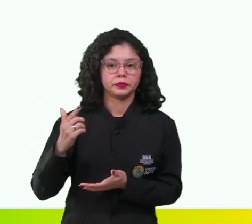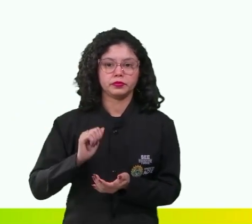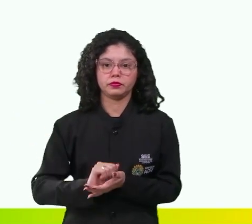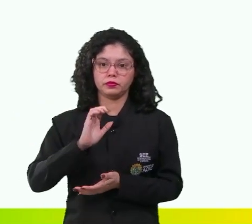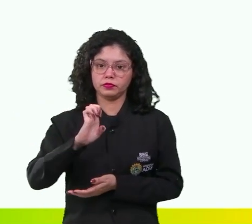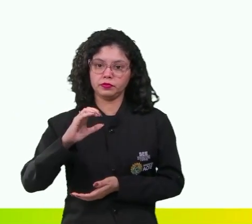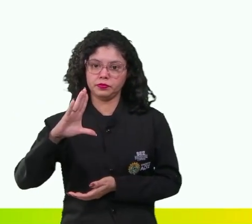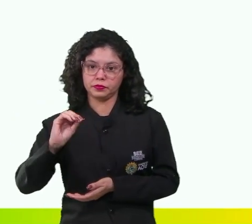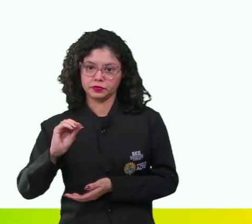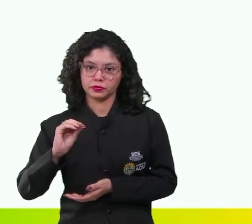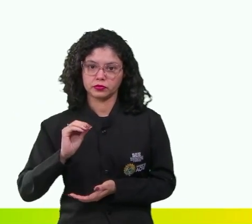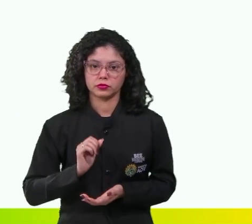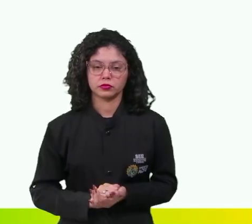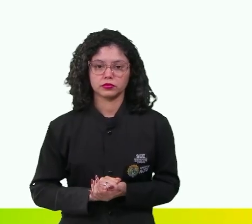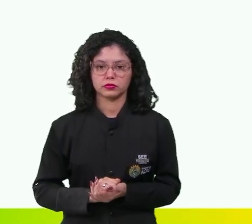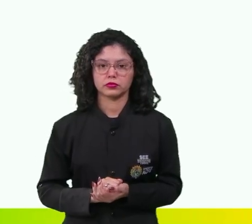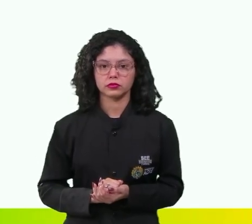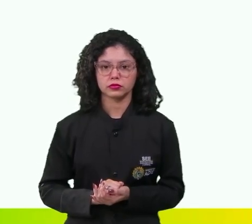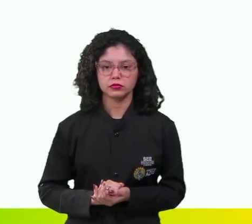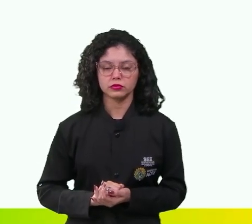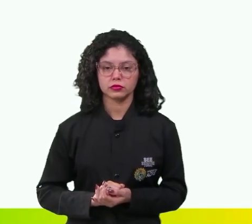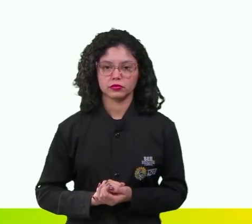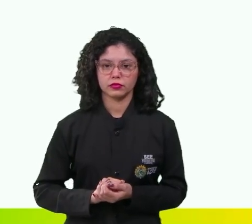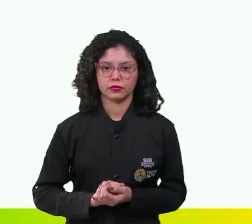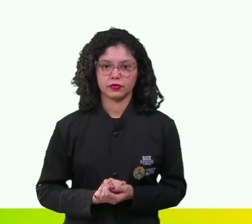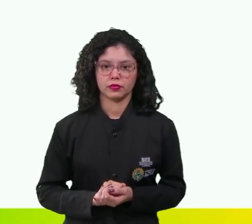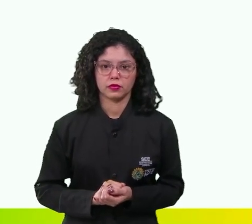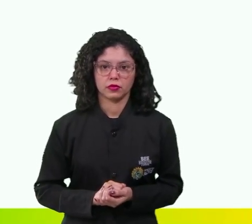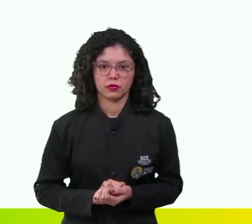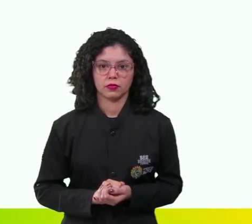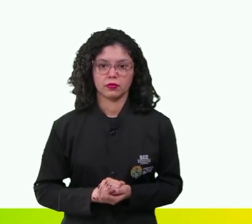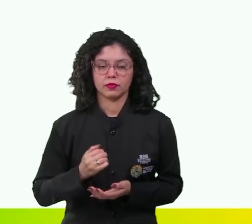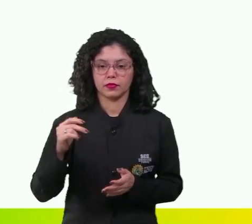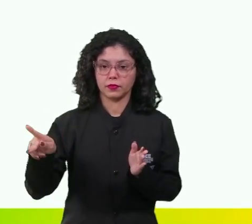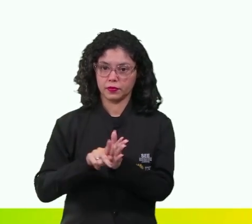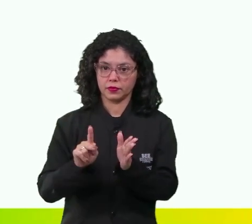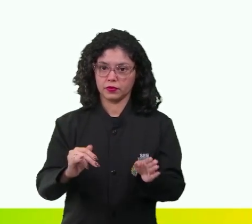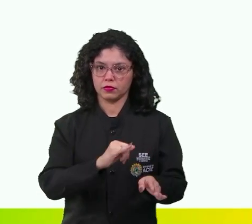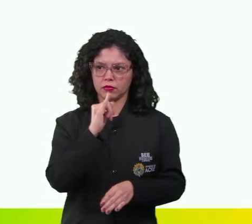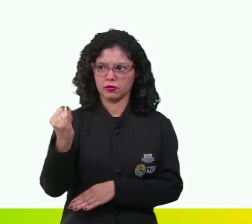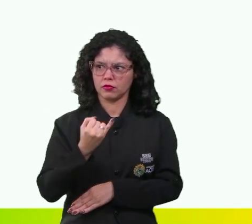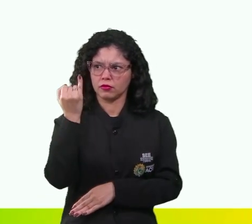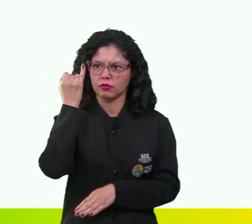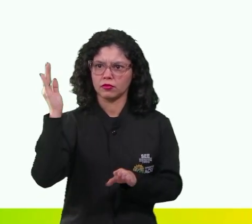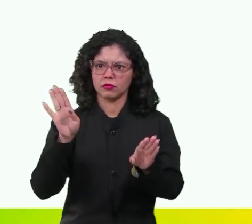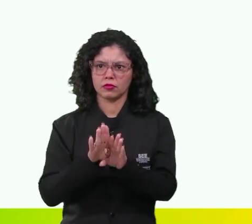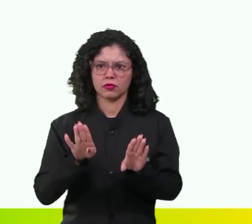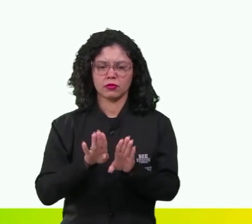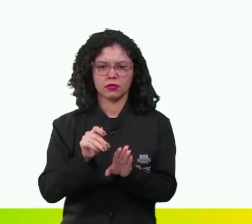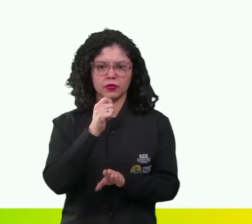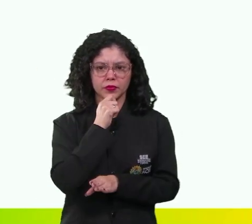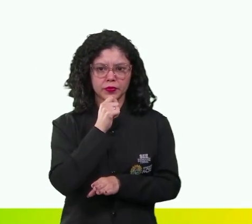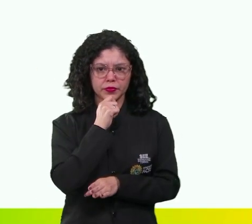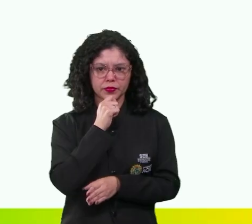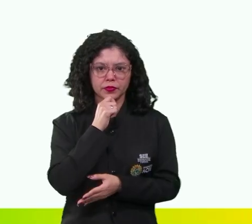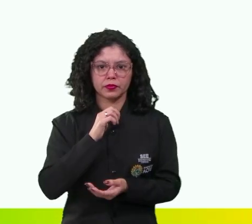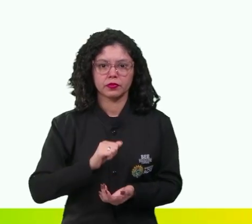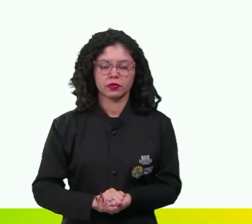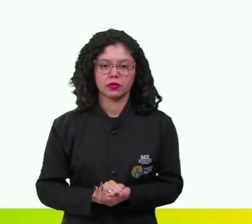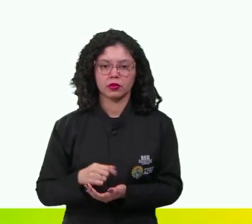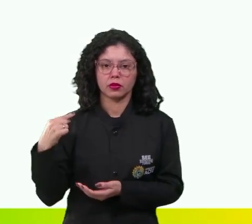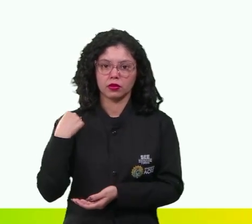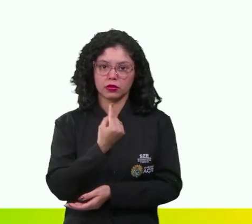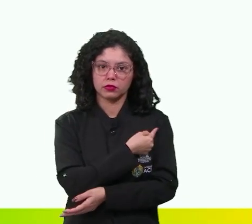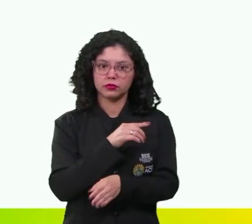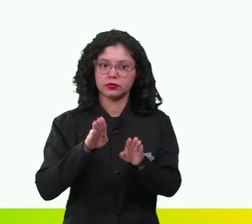nós temos aquela relação que é aquela ideal, que é harmoniosa. Então, é por essa que a